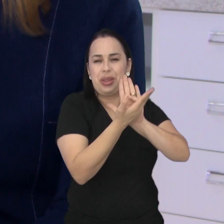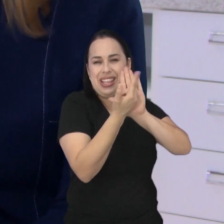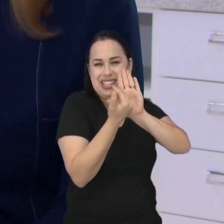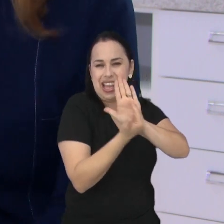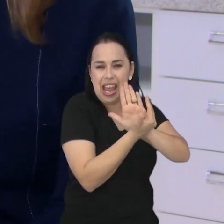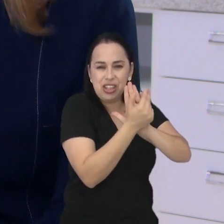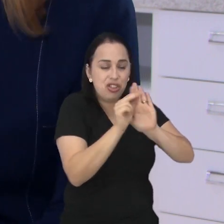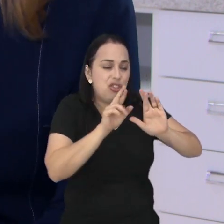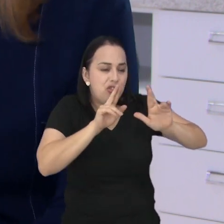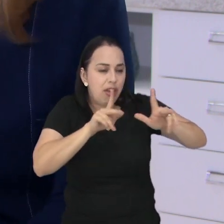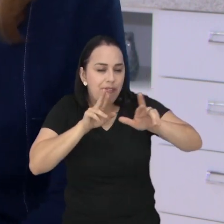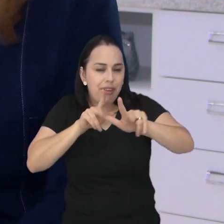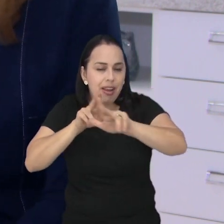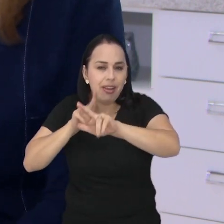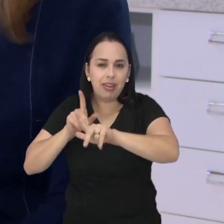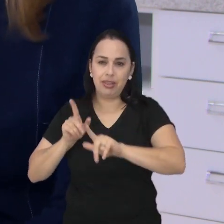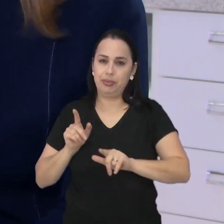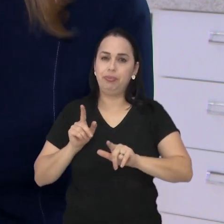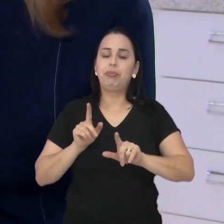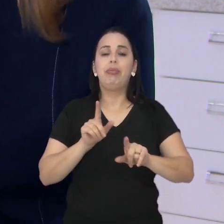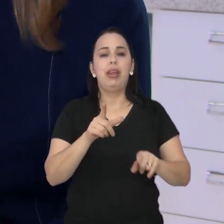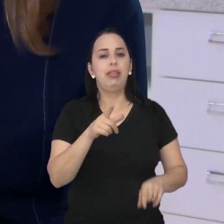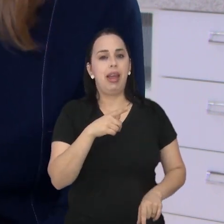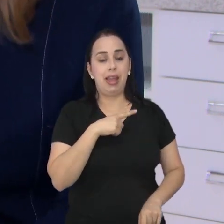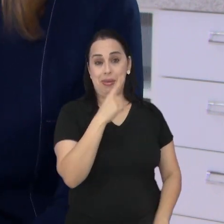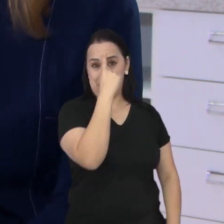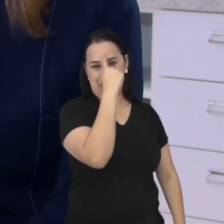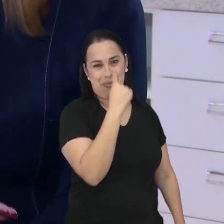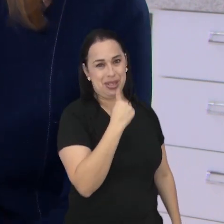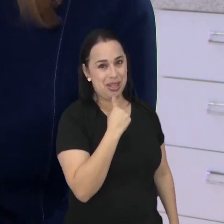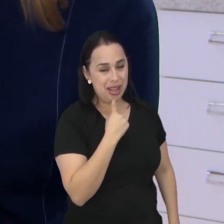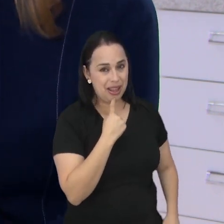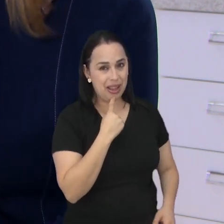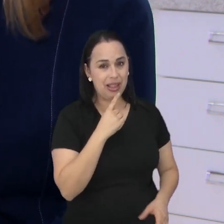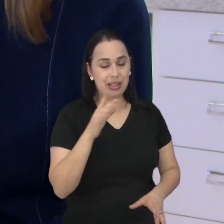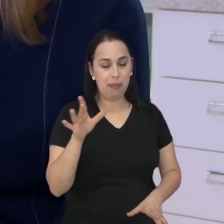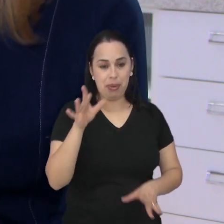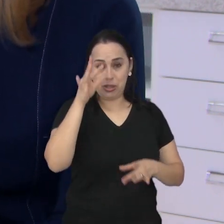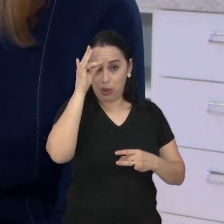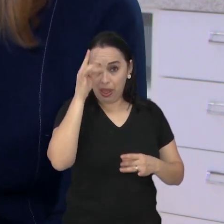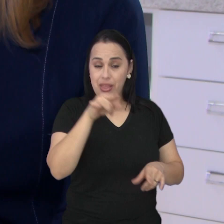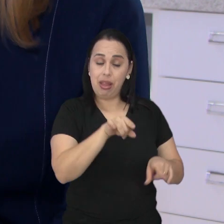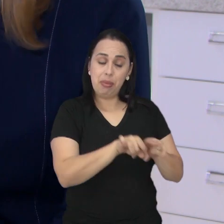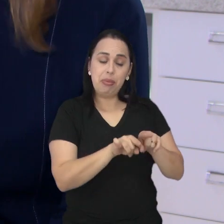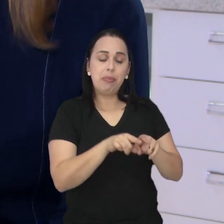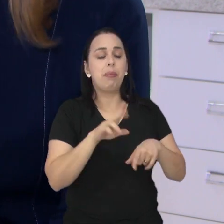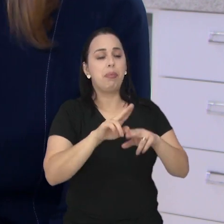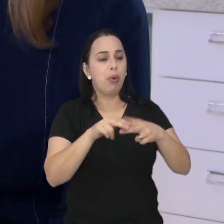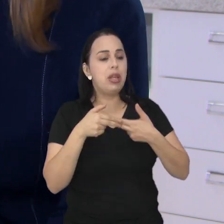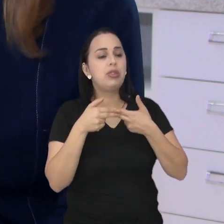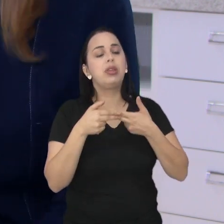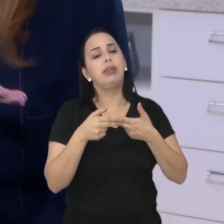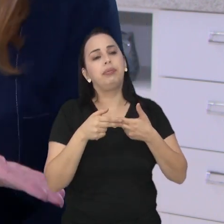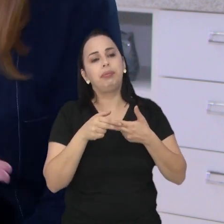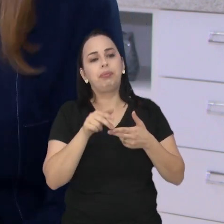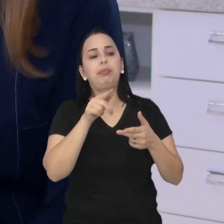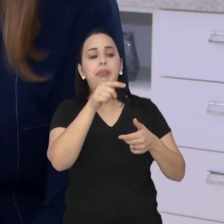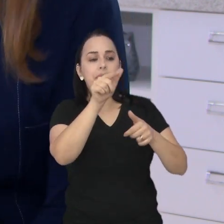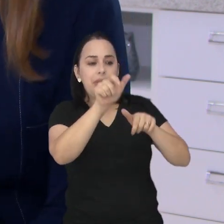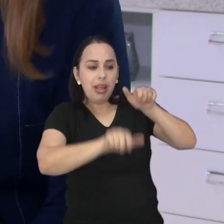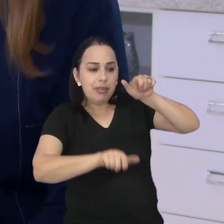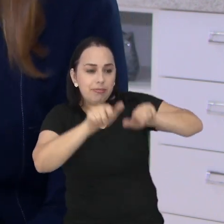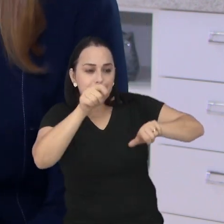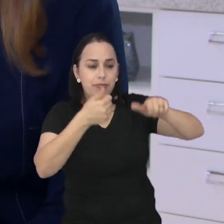design. Então cada um tem seu design específico, tem a sua personalidade. Então é isso que a gente busca aqui na clínica,